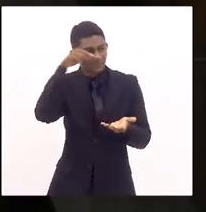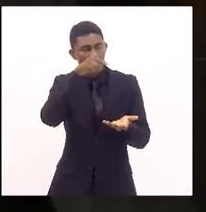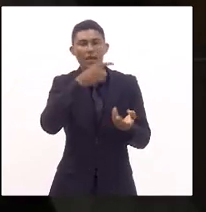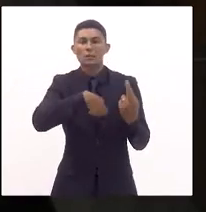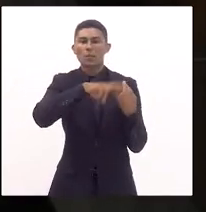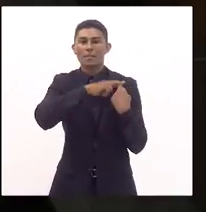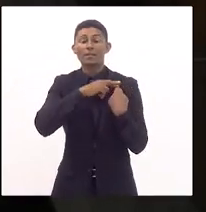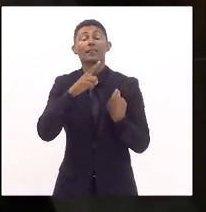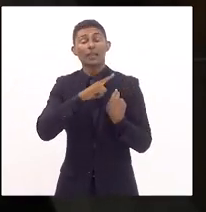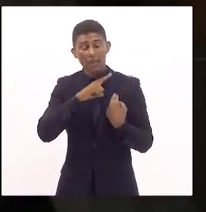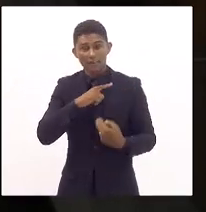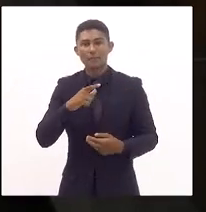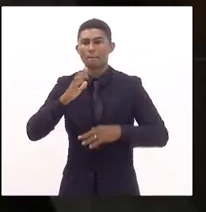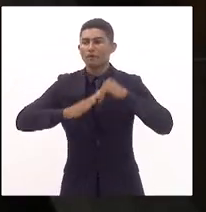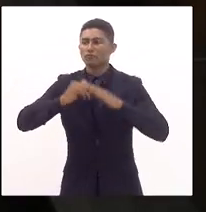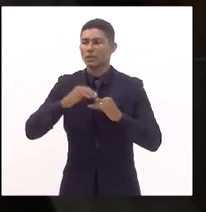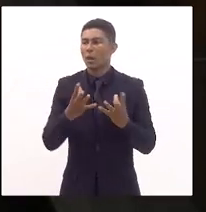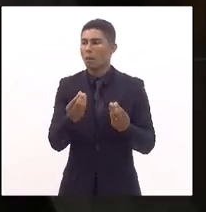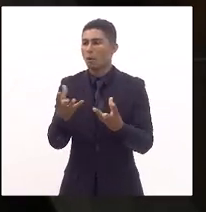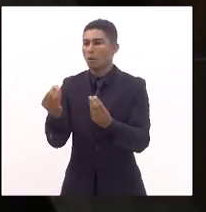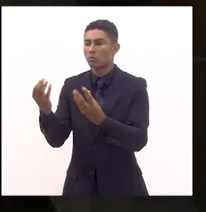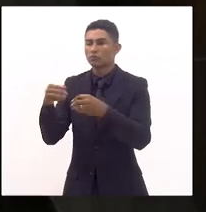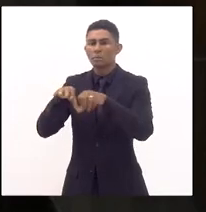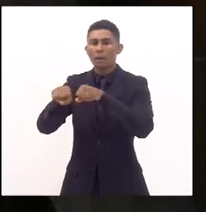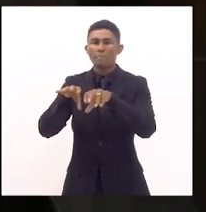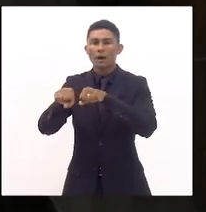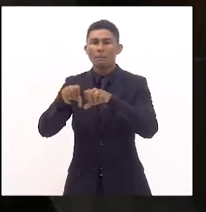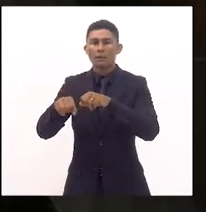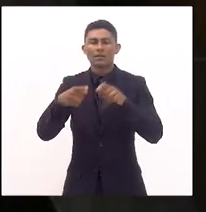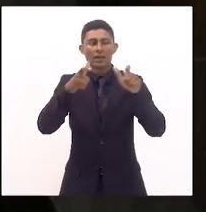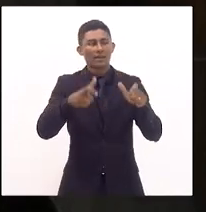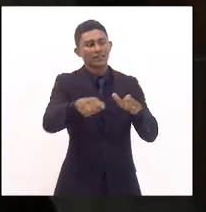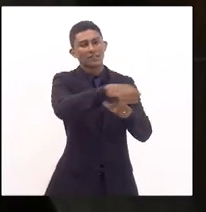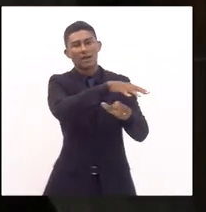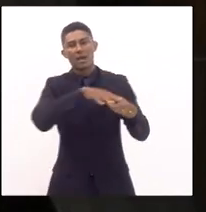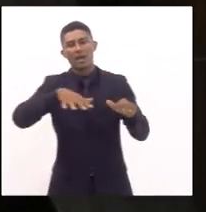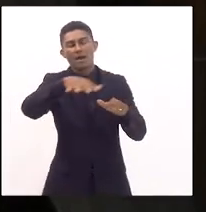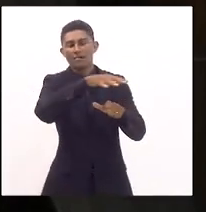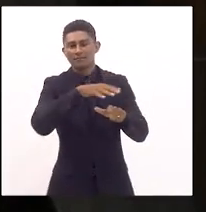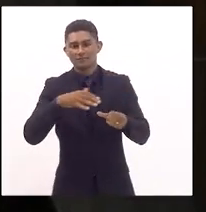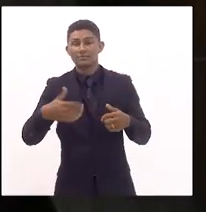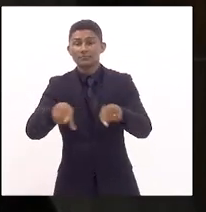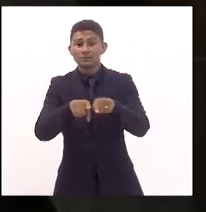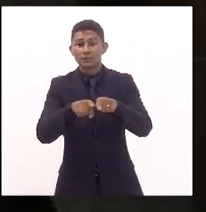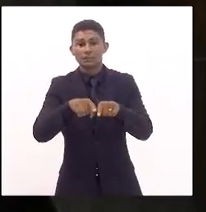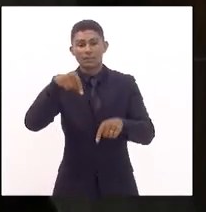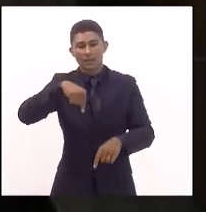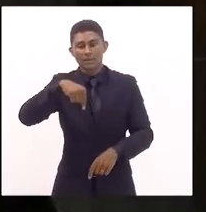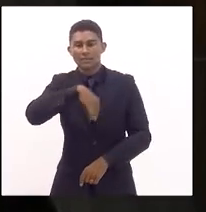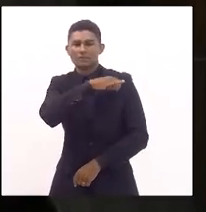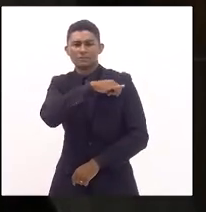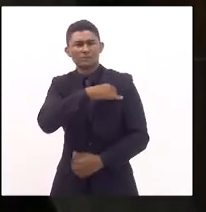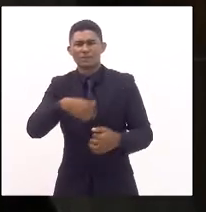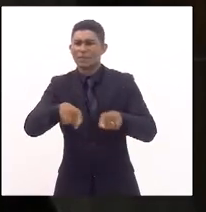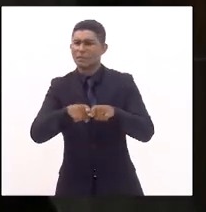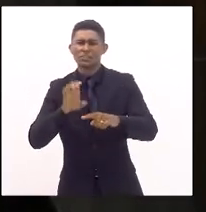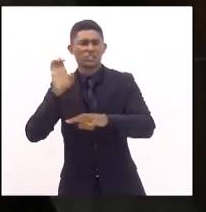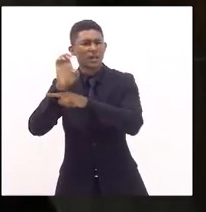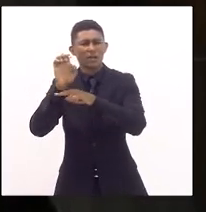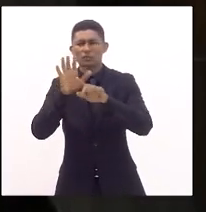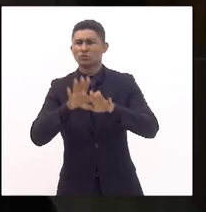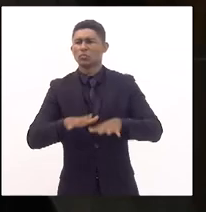dos quadros que hoje atuam na Costa Verde e mais amplamente no Sul Fluminense, e também espalhados pelo estado